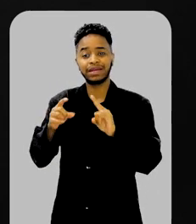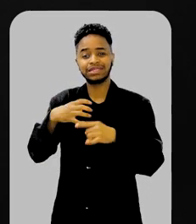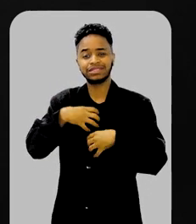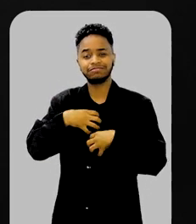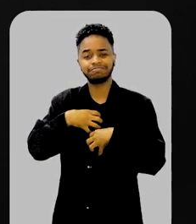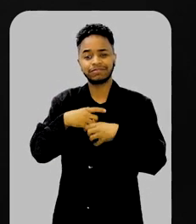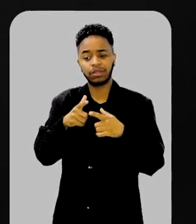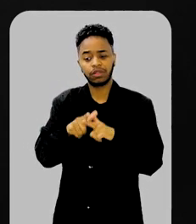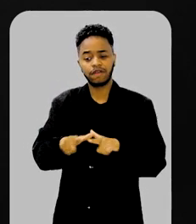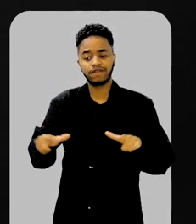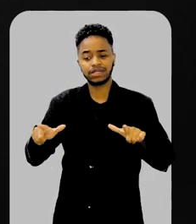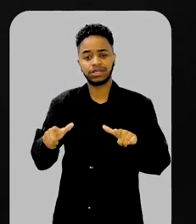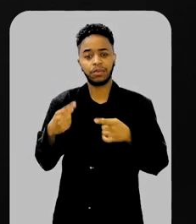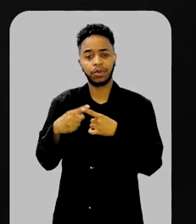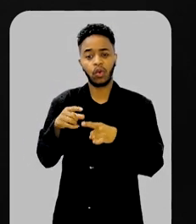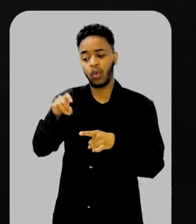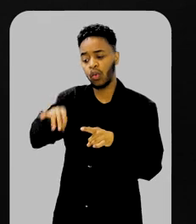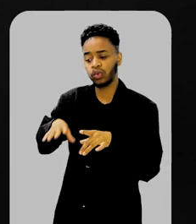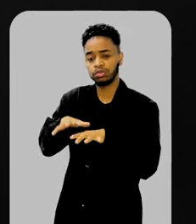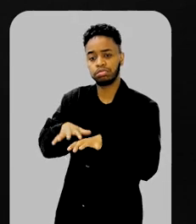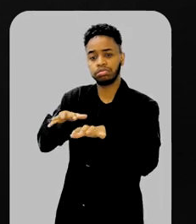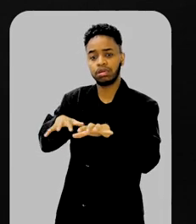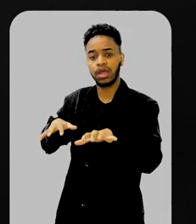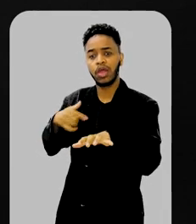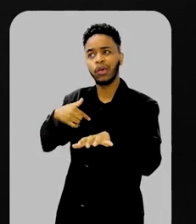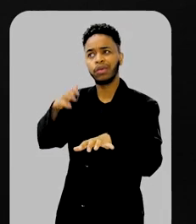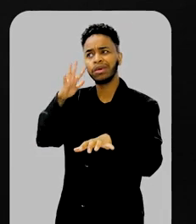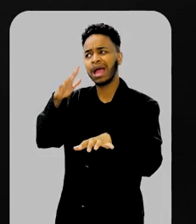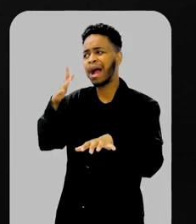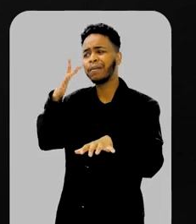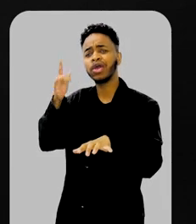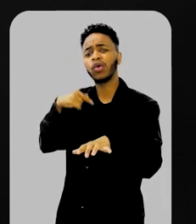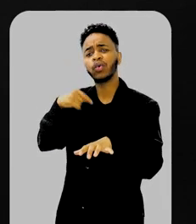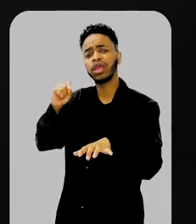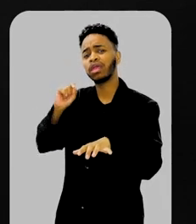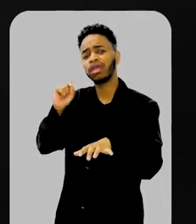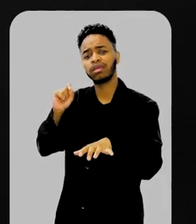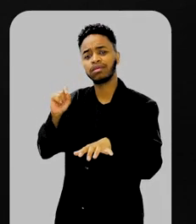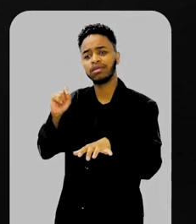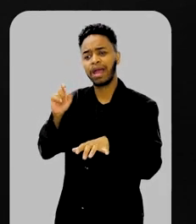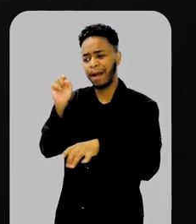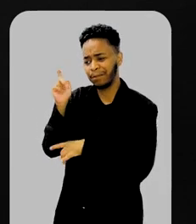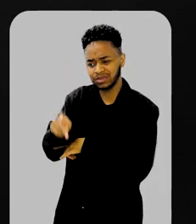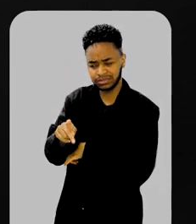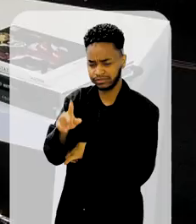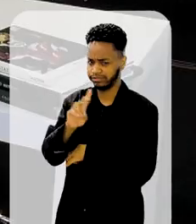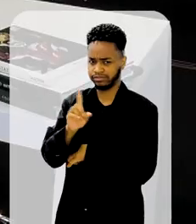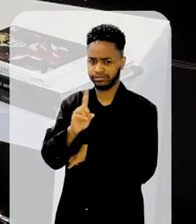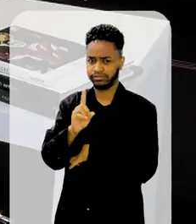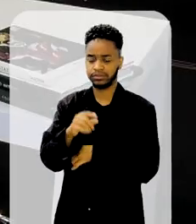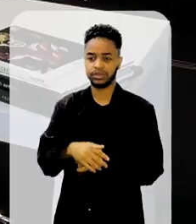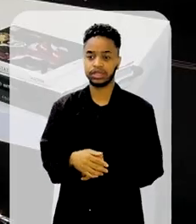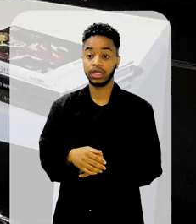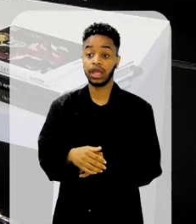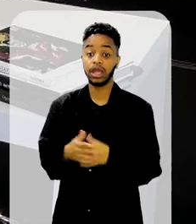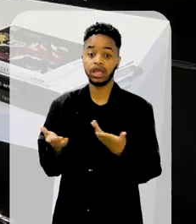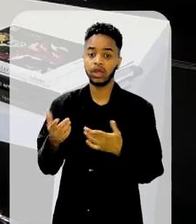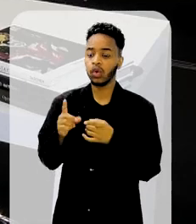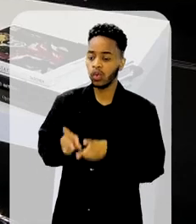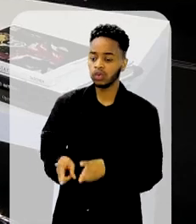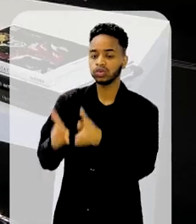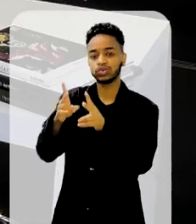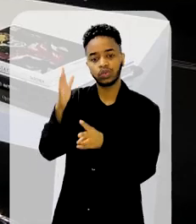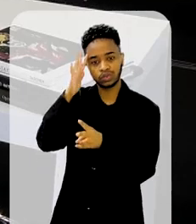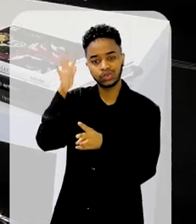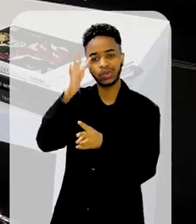quando a última alegoria passa eu me pergunto amanhã o que que eu vou fazer aposentadoria nem pensada a